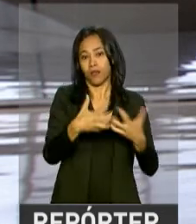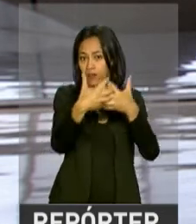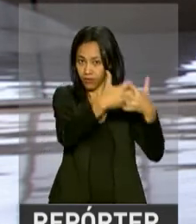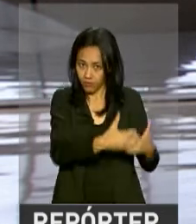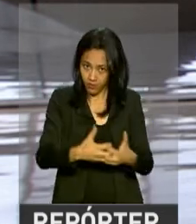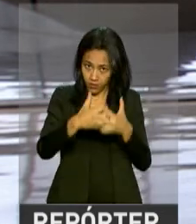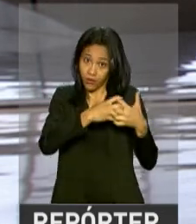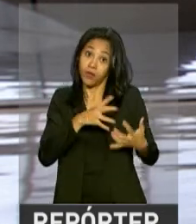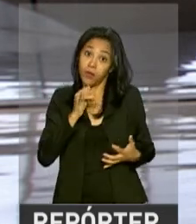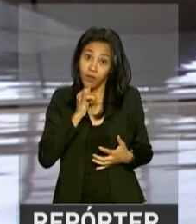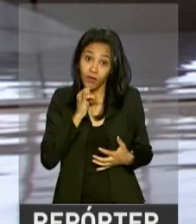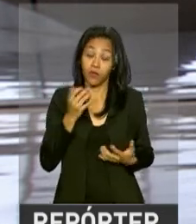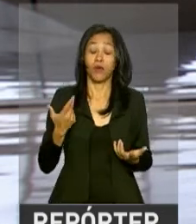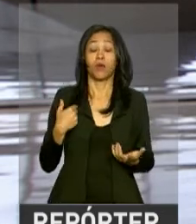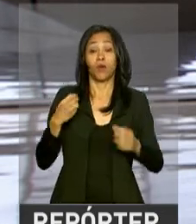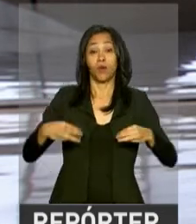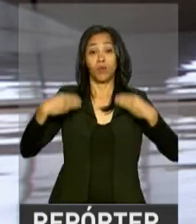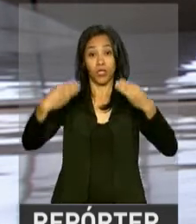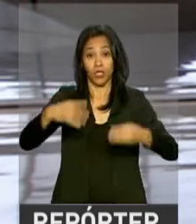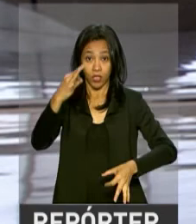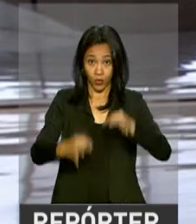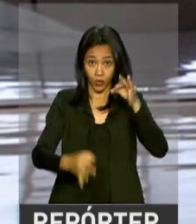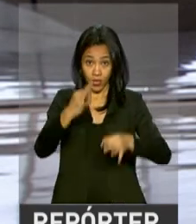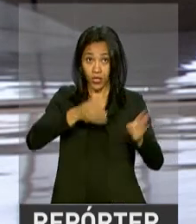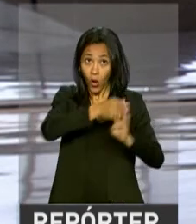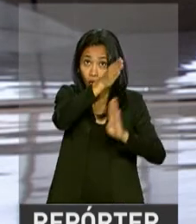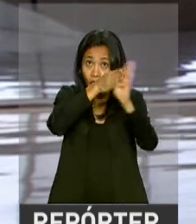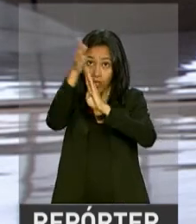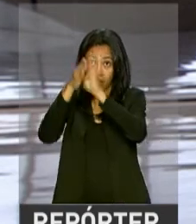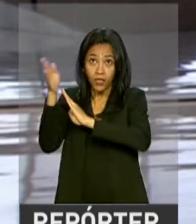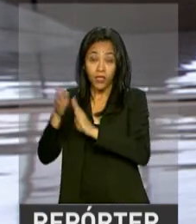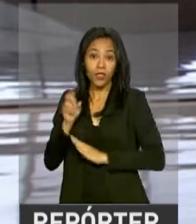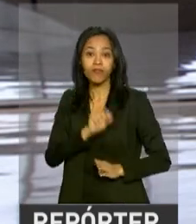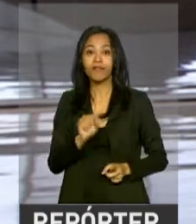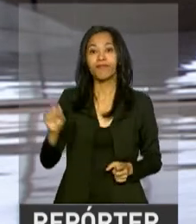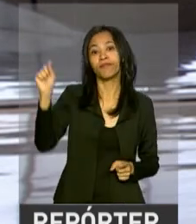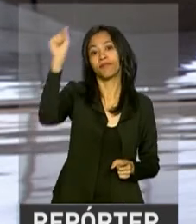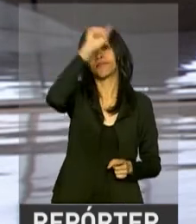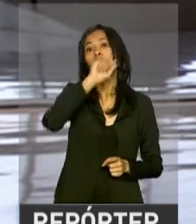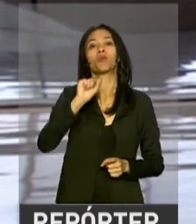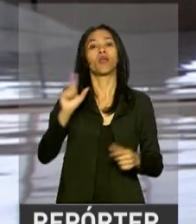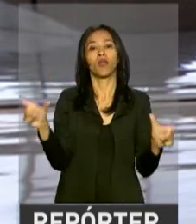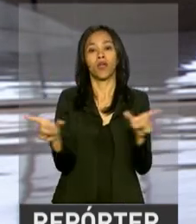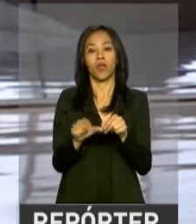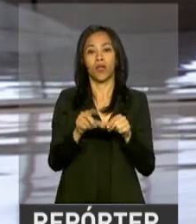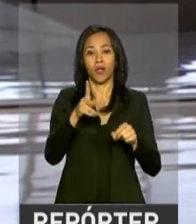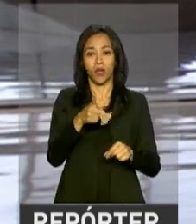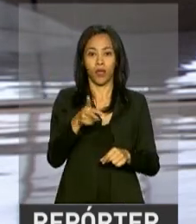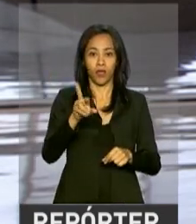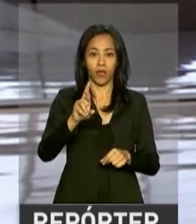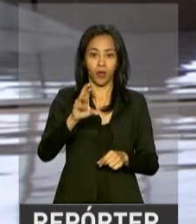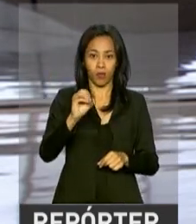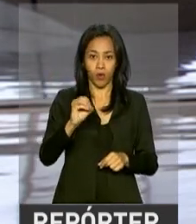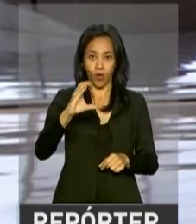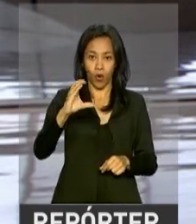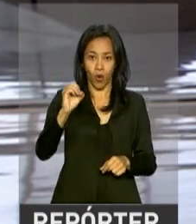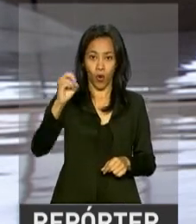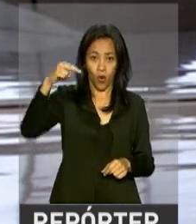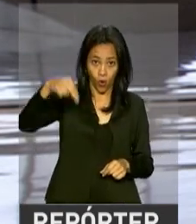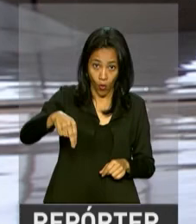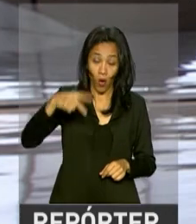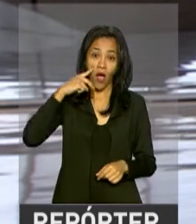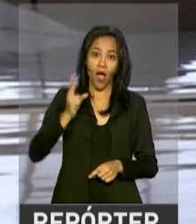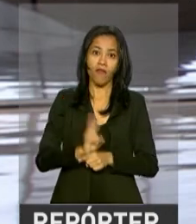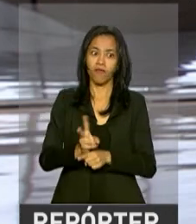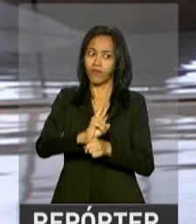que orienta os procons estaduais e municipais na fiscalização dos postos de combustíveis para que o